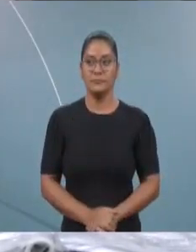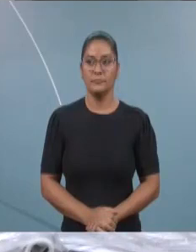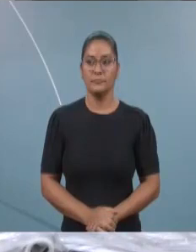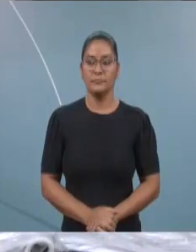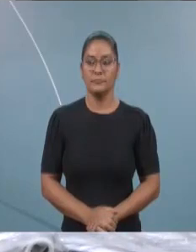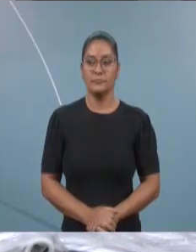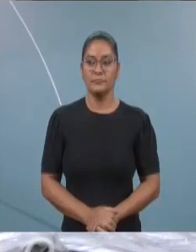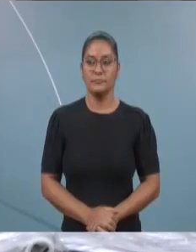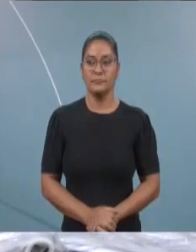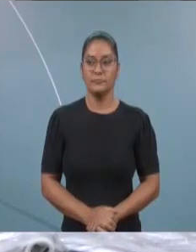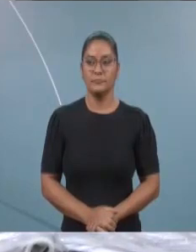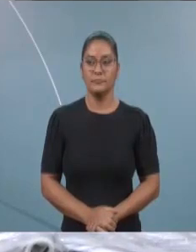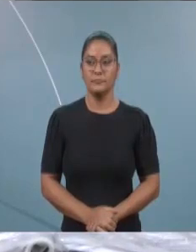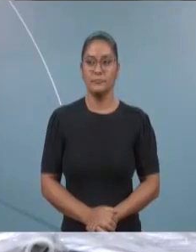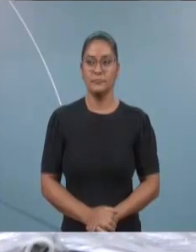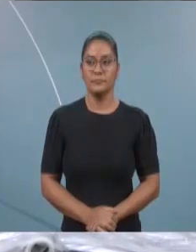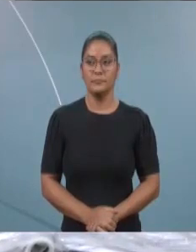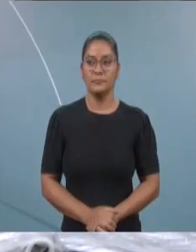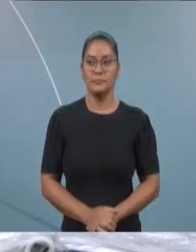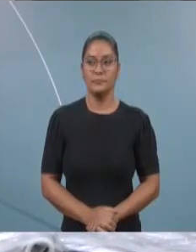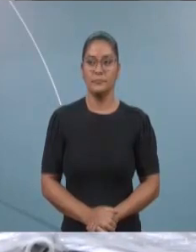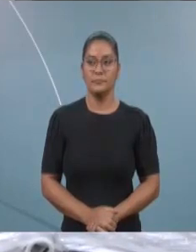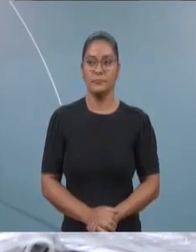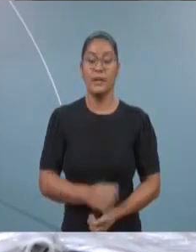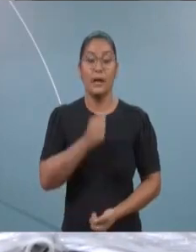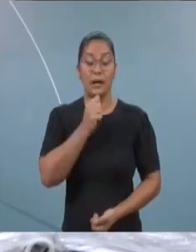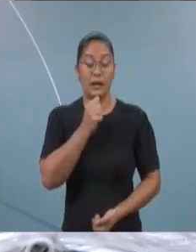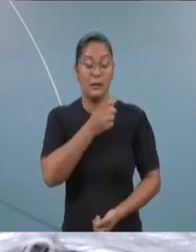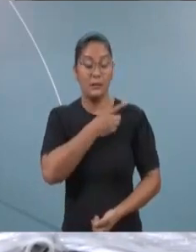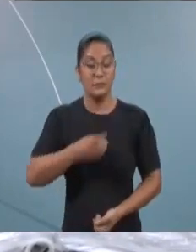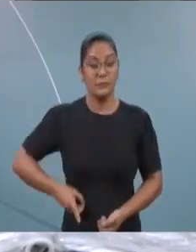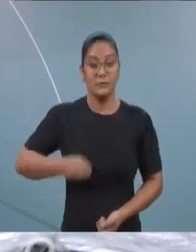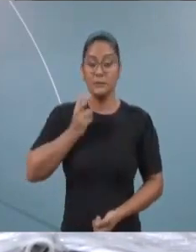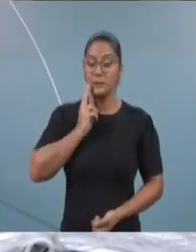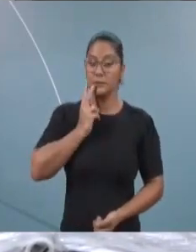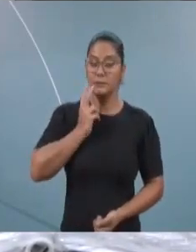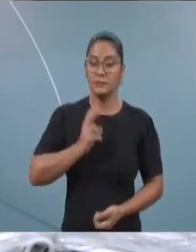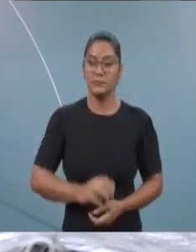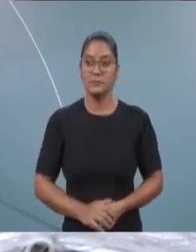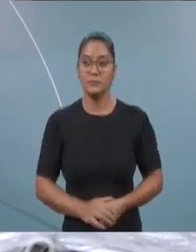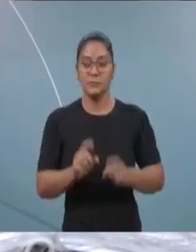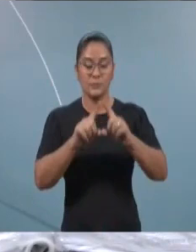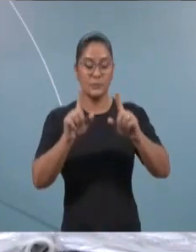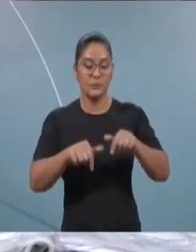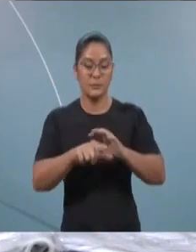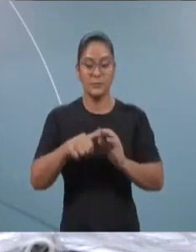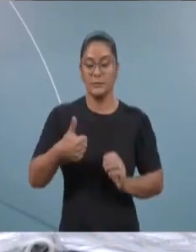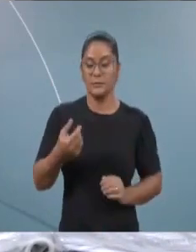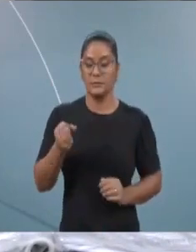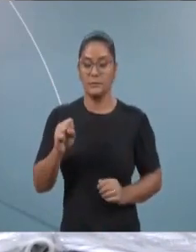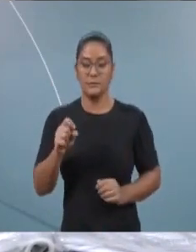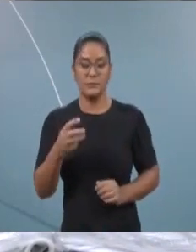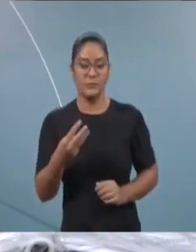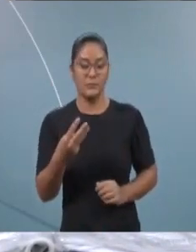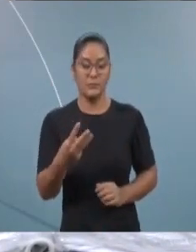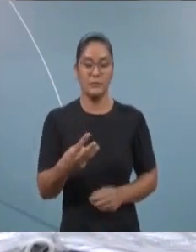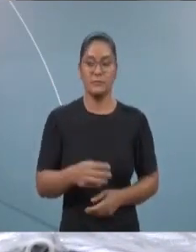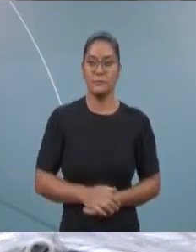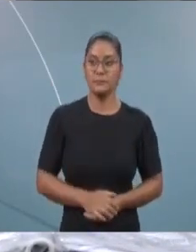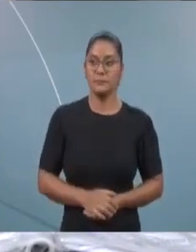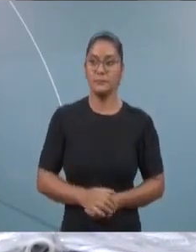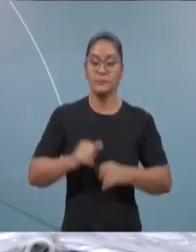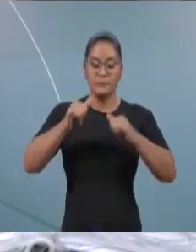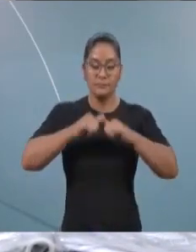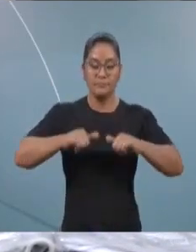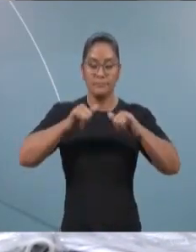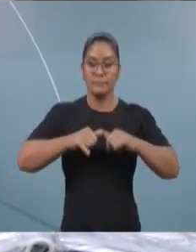a pela unanimidade ainda da Divan ainda da deputada divane de Brasília projeto de lei 14823 campanha